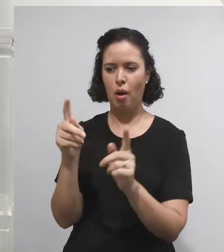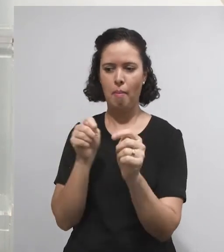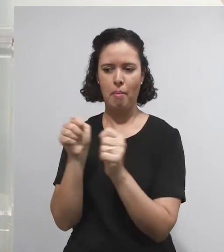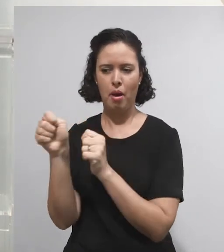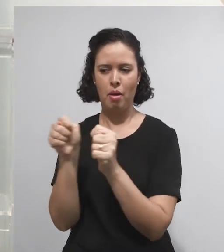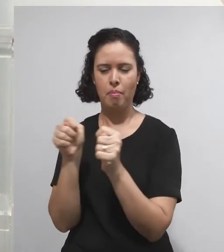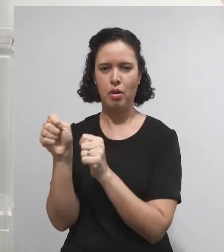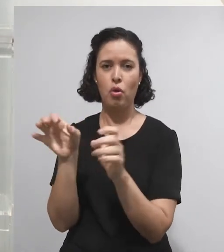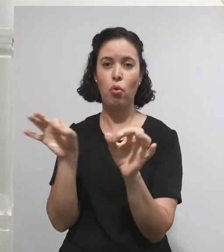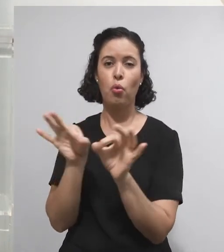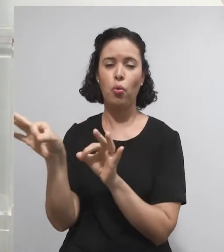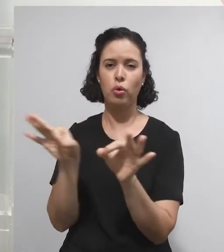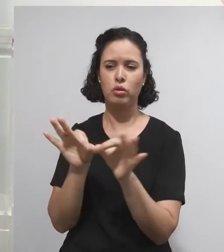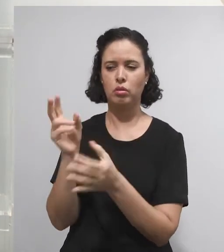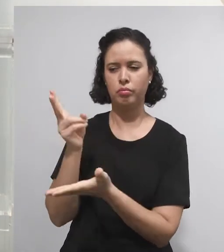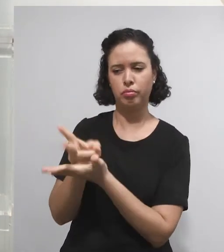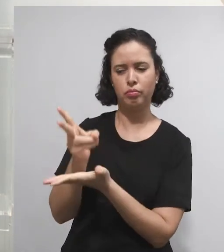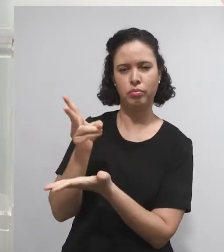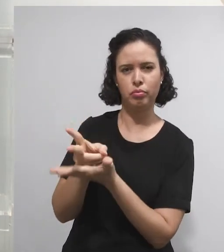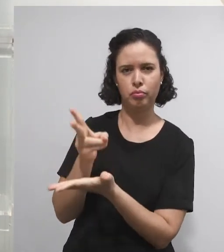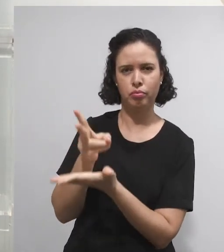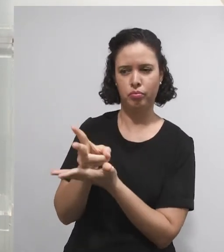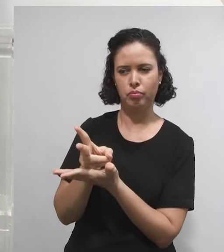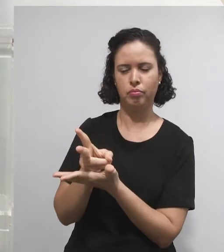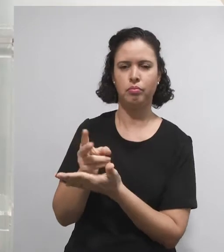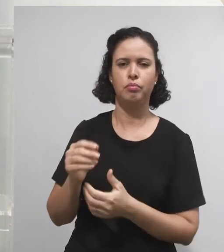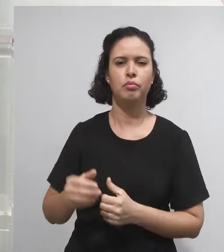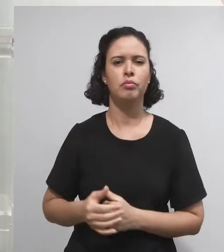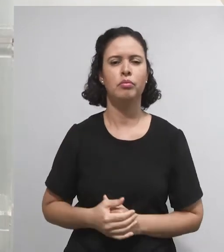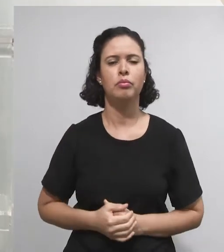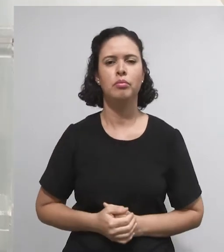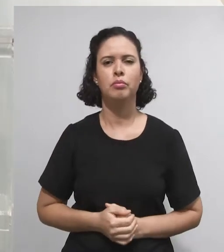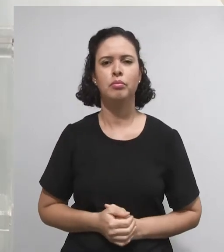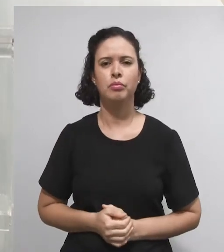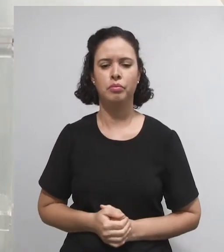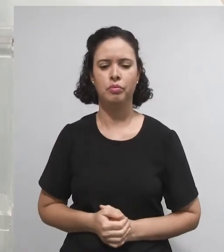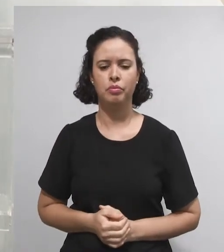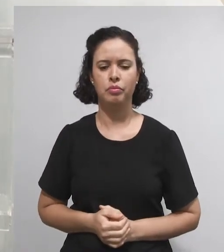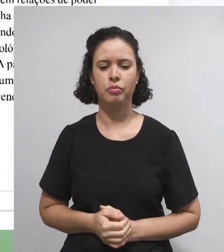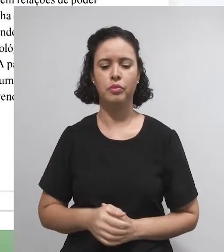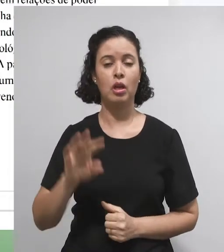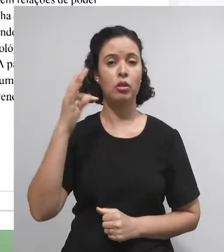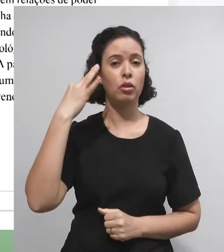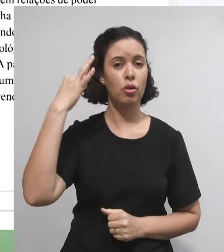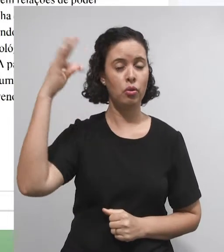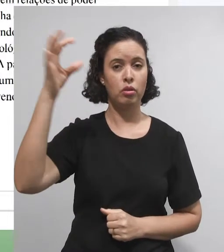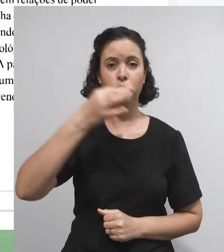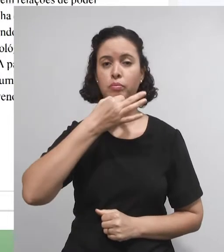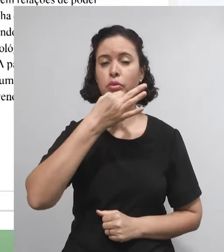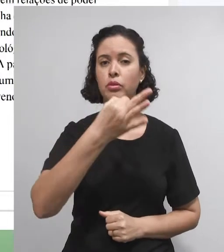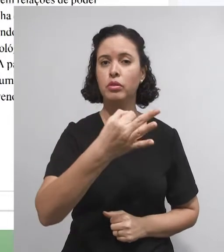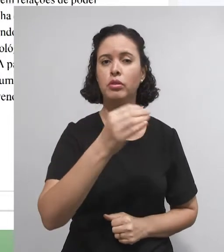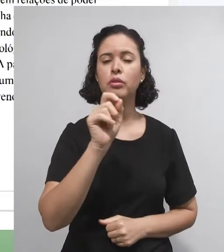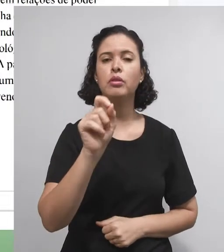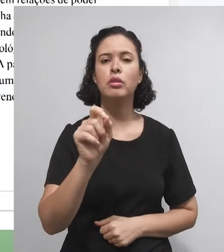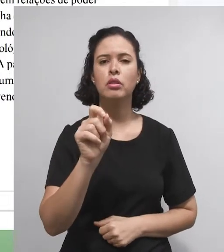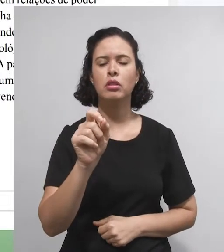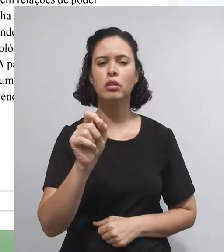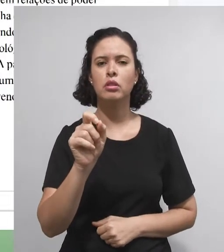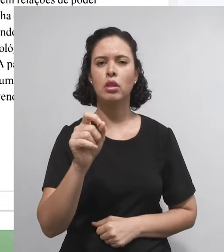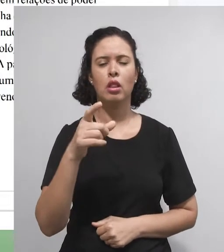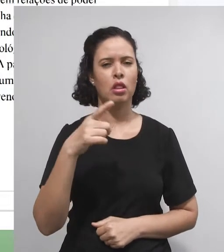ela está organizada, ou seja, manutenção social. Na teoria crítica, eu tenho